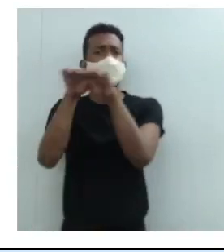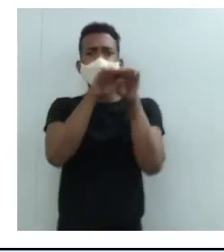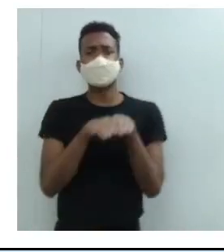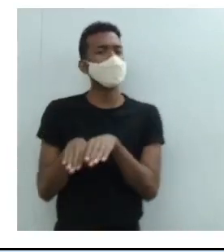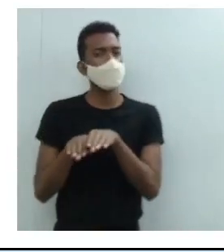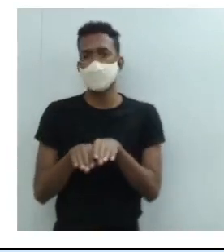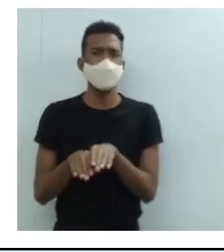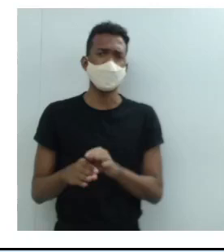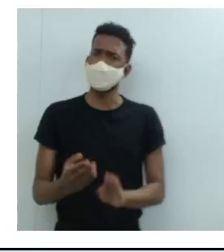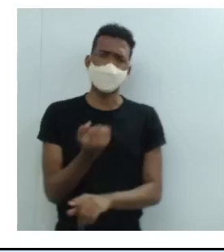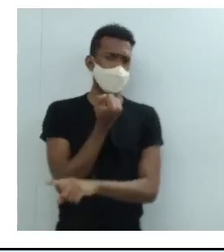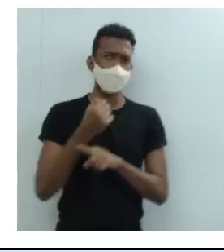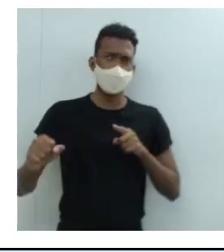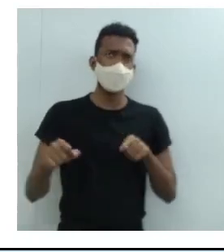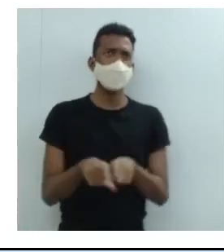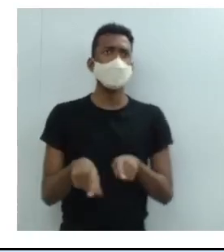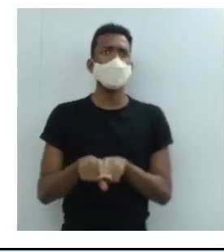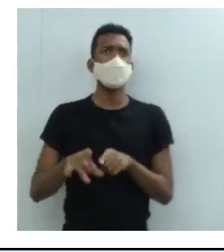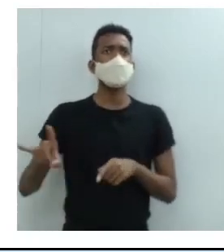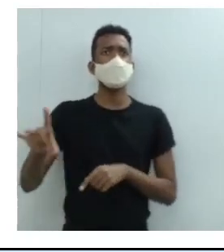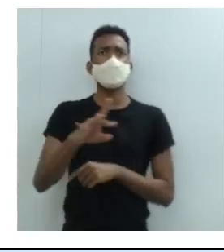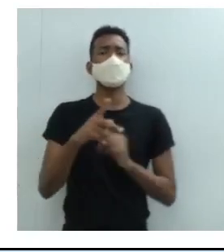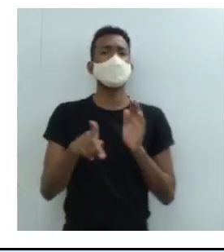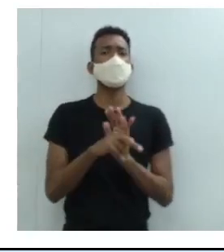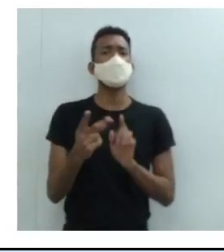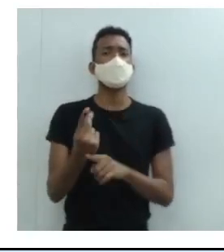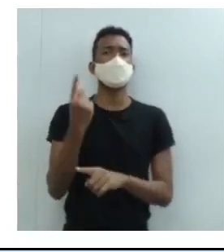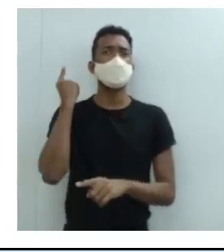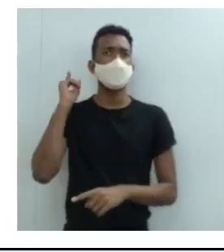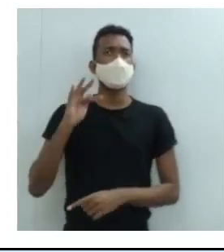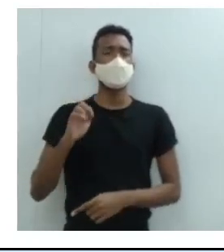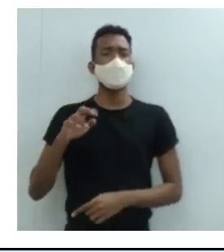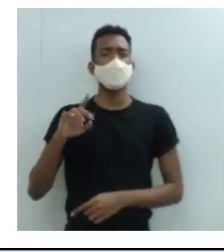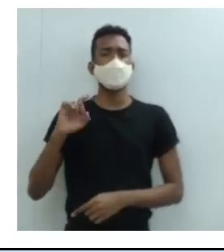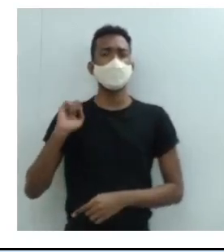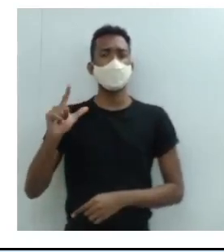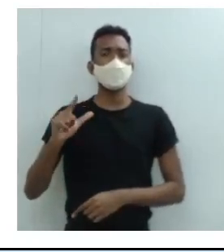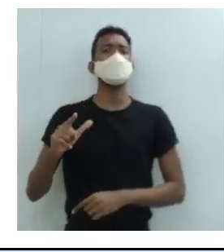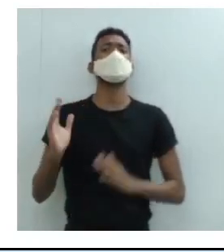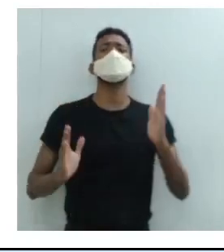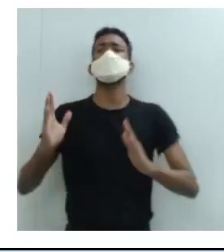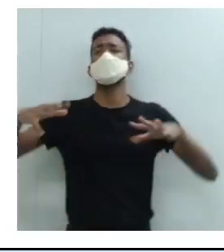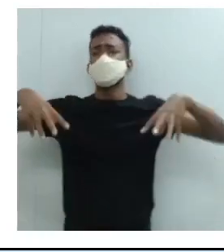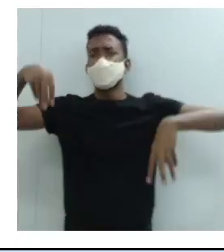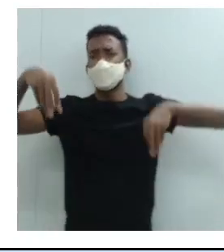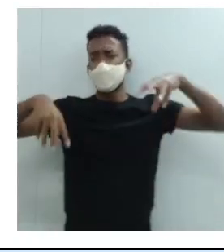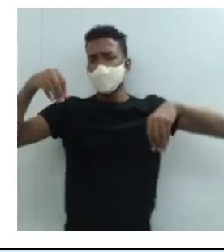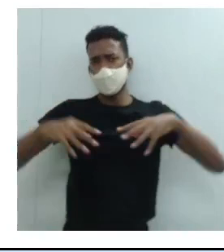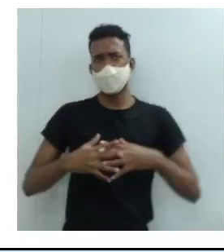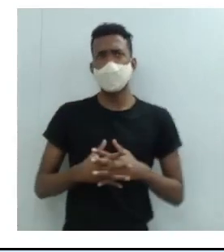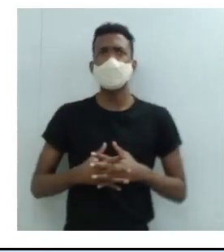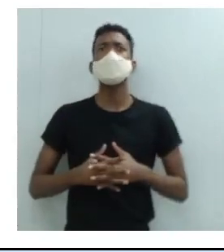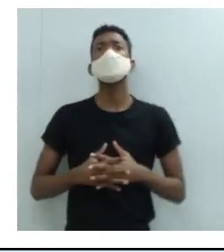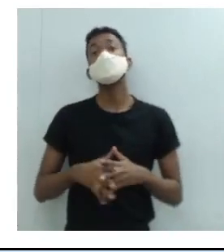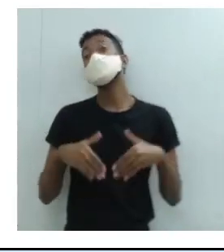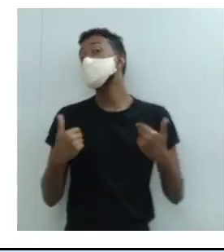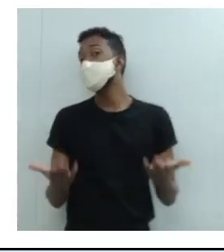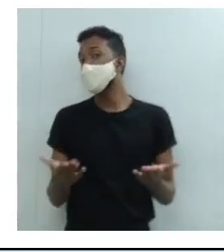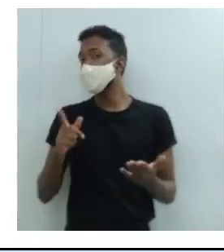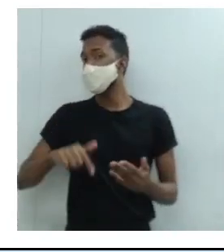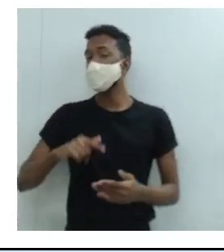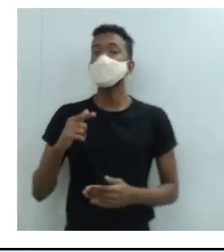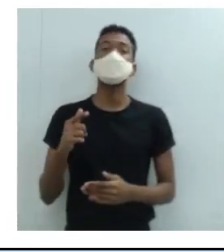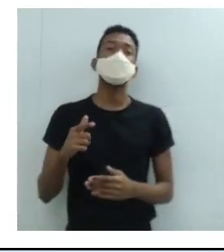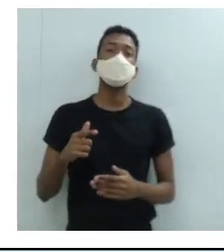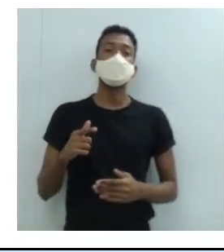o particularismo de quê? Do poder feudal durante a Idade Média. Então, é interessante destacar